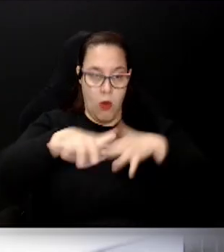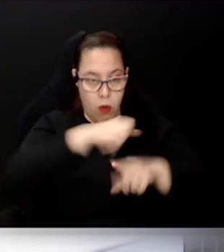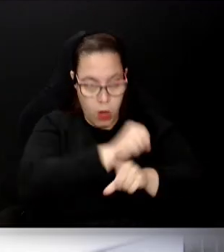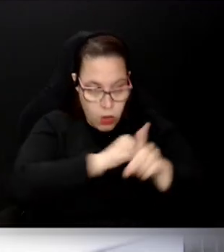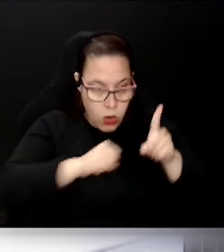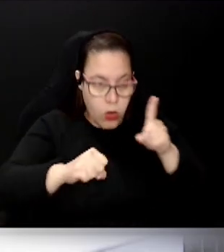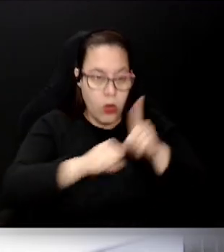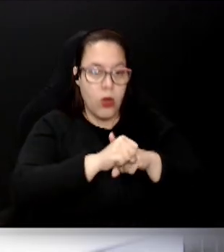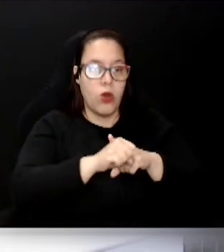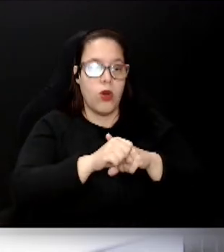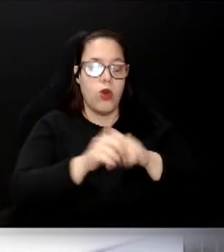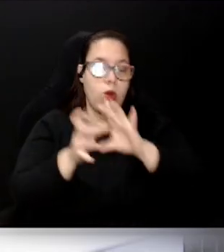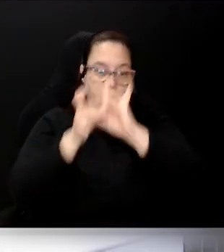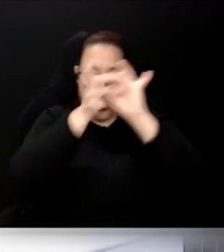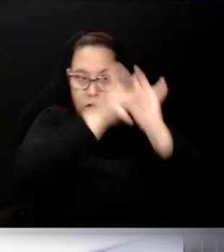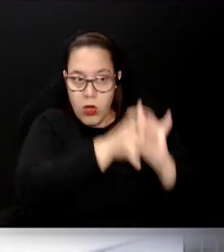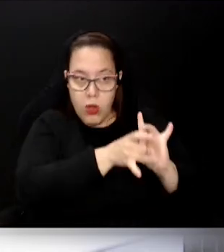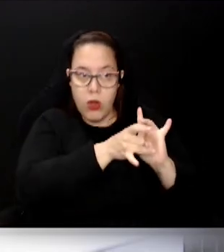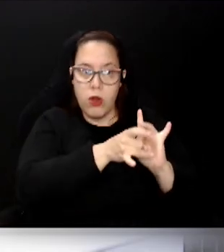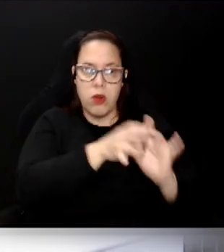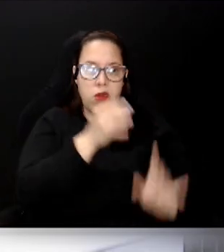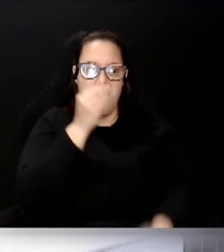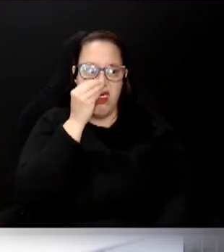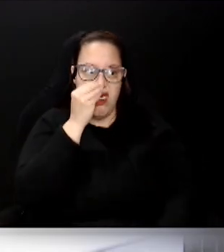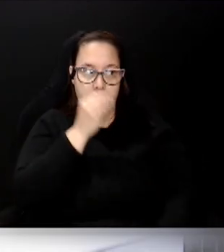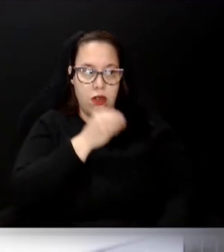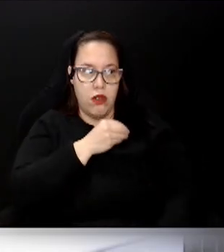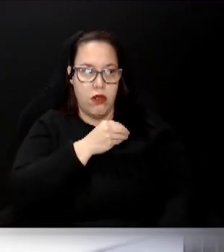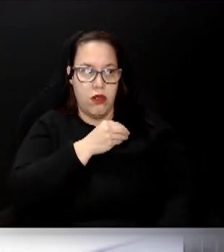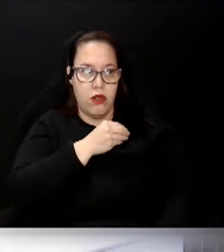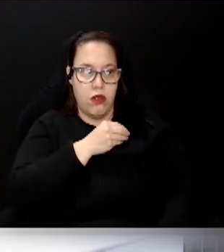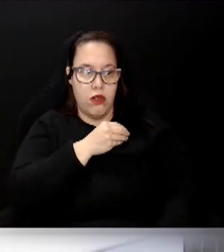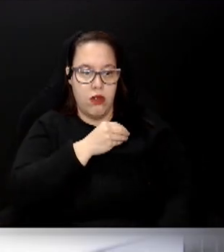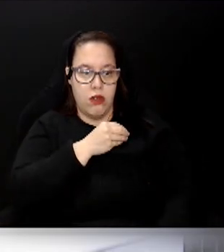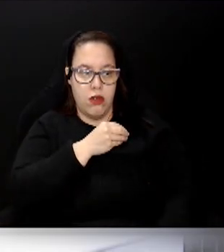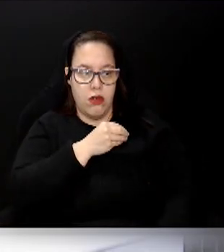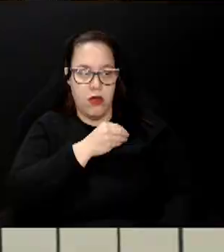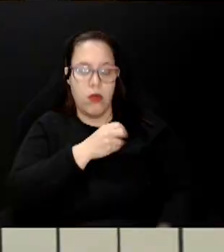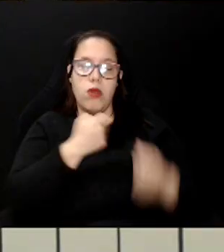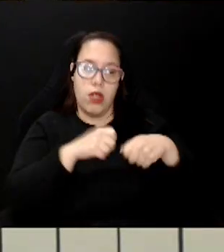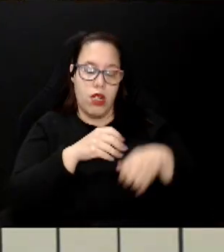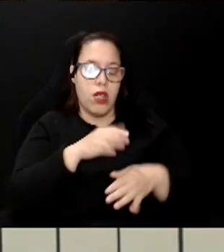contestação, que essa indignação que as pessoas sentem precisa ter vazão.